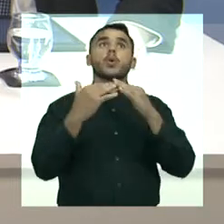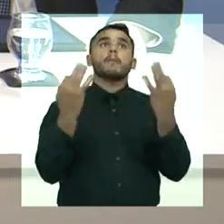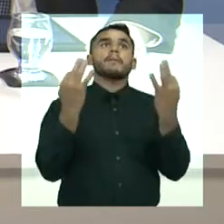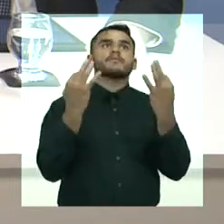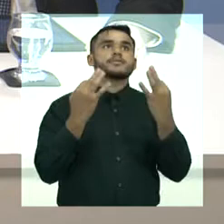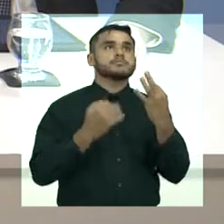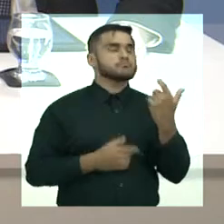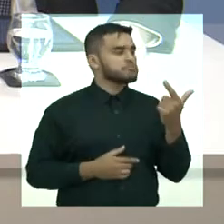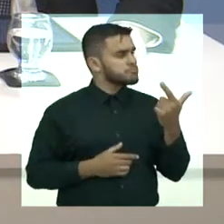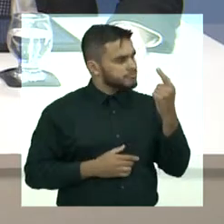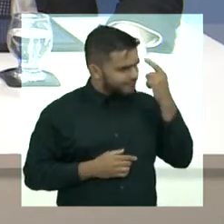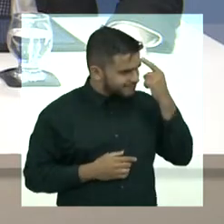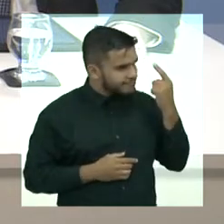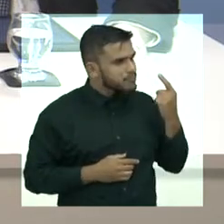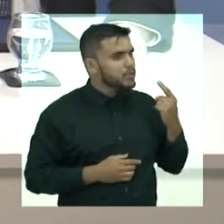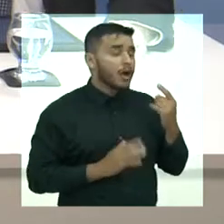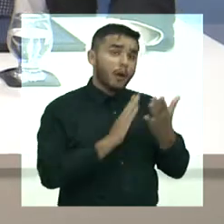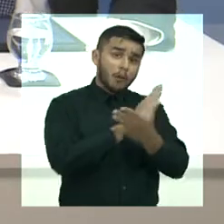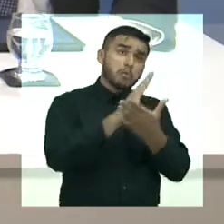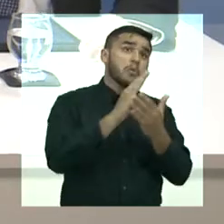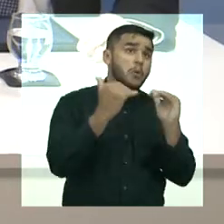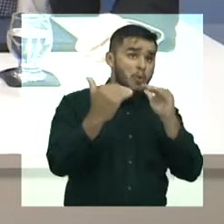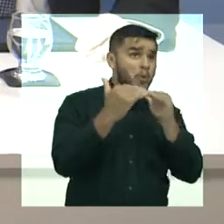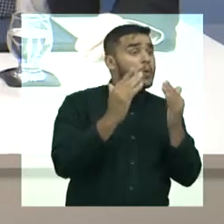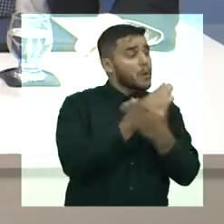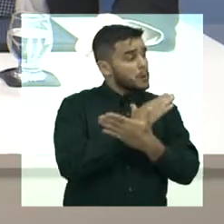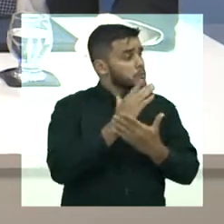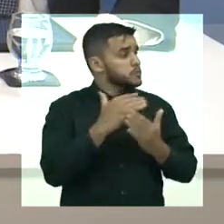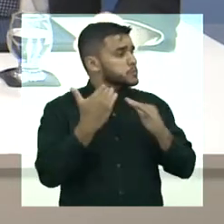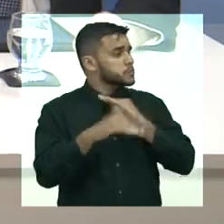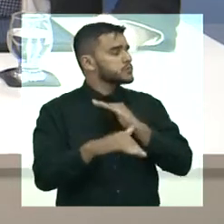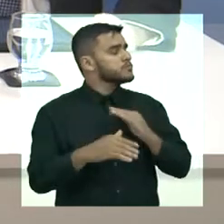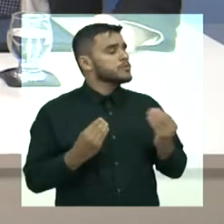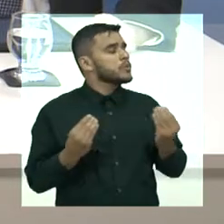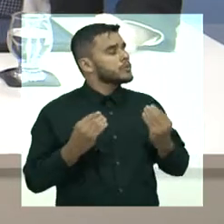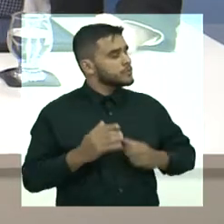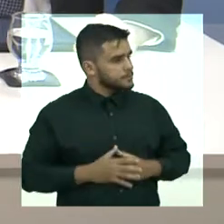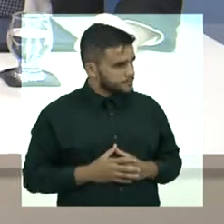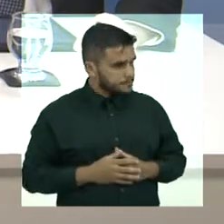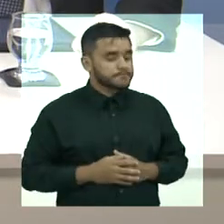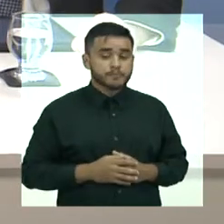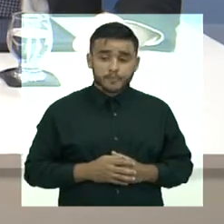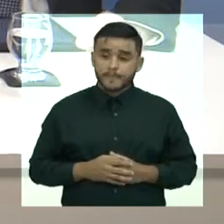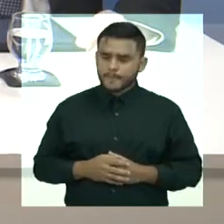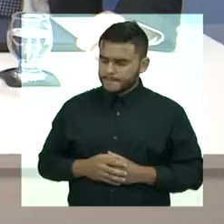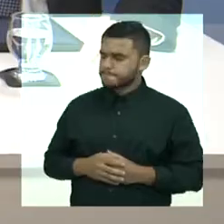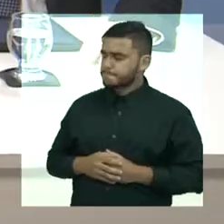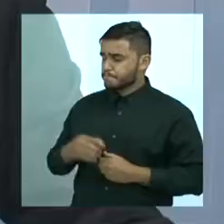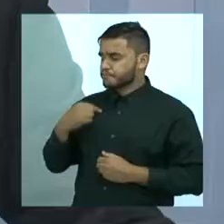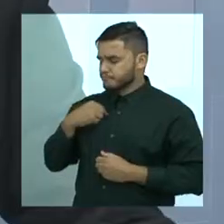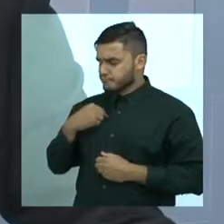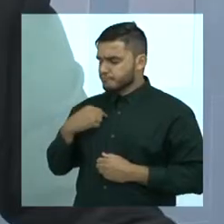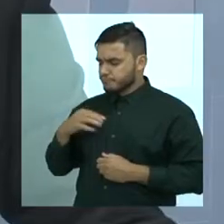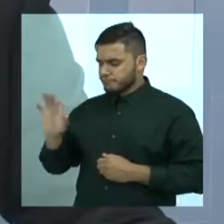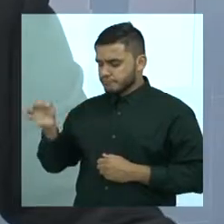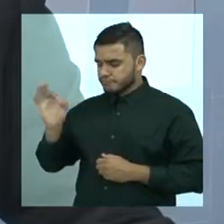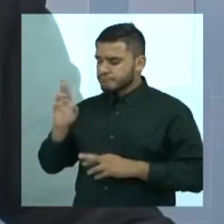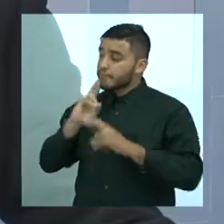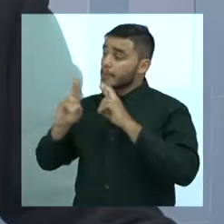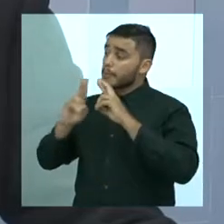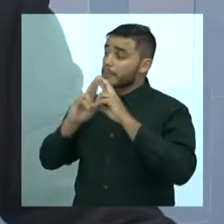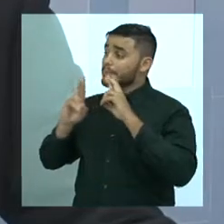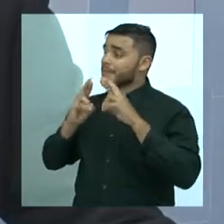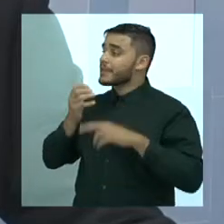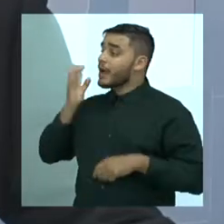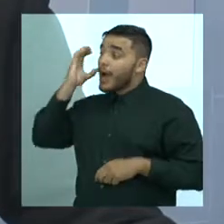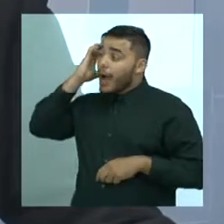defendida por outros, mas que enrijece, endurece as regras para a aposentadoria. Eu dando uma entrevista de rádio, aí eu disse, a reforma